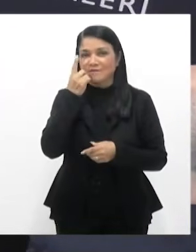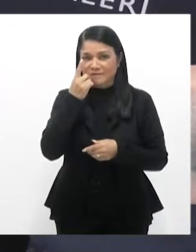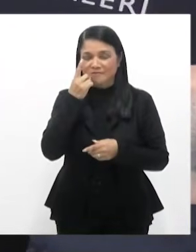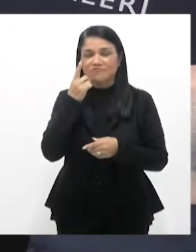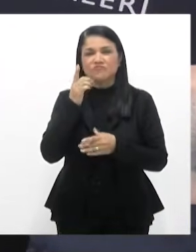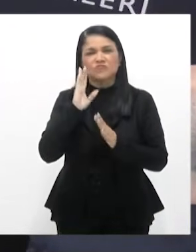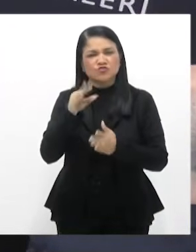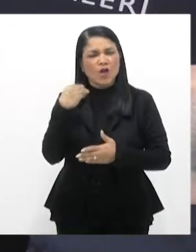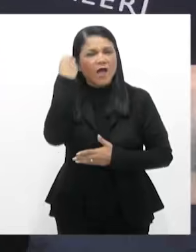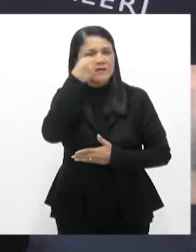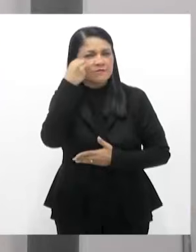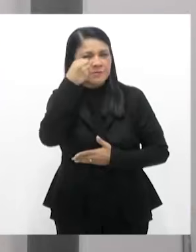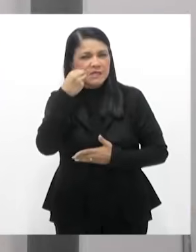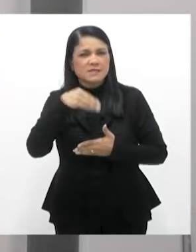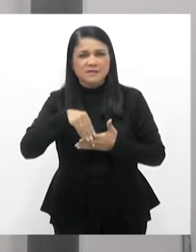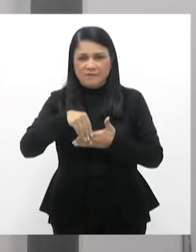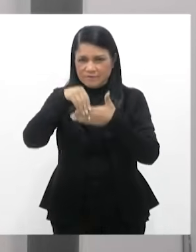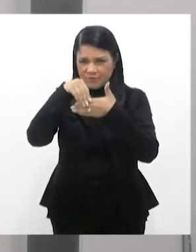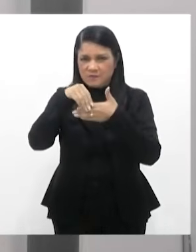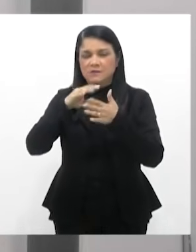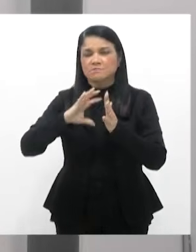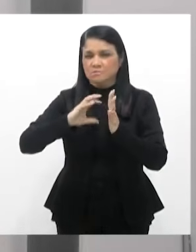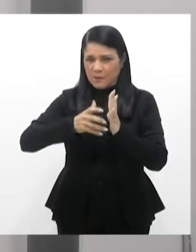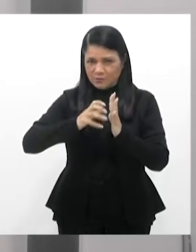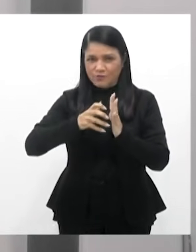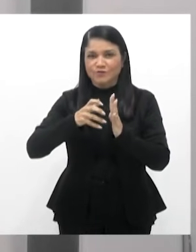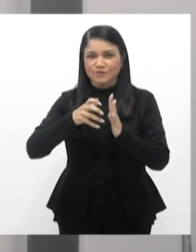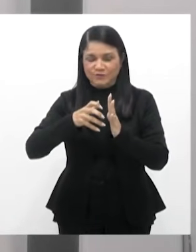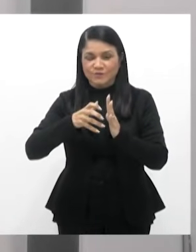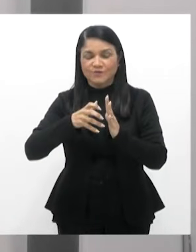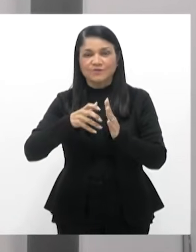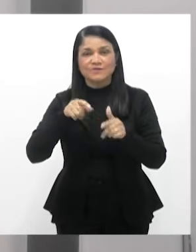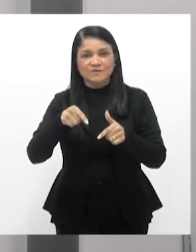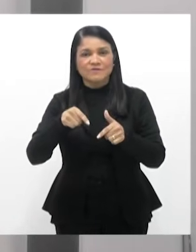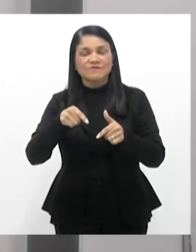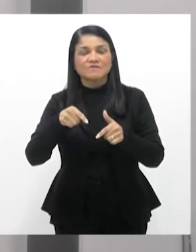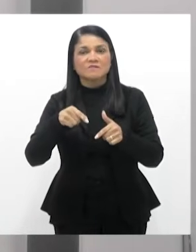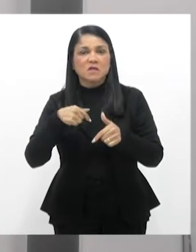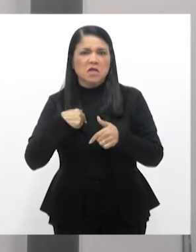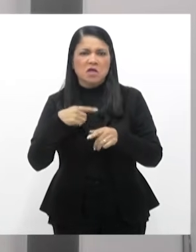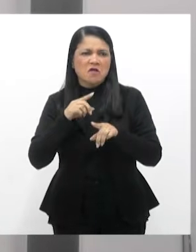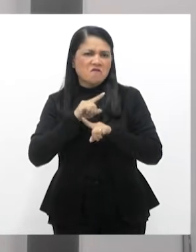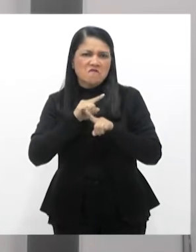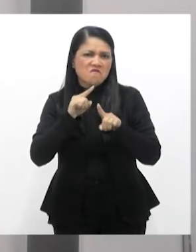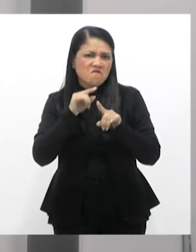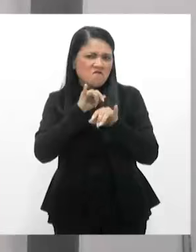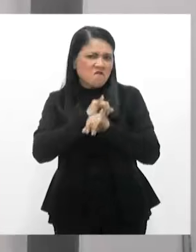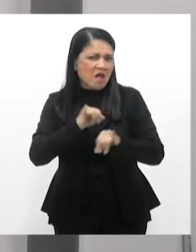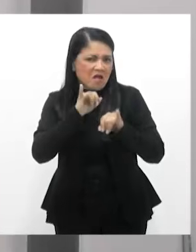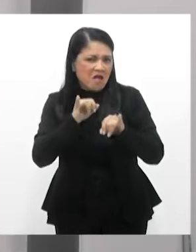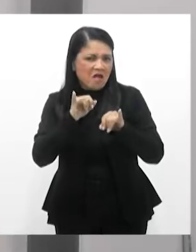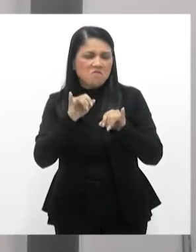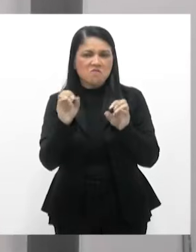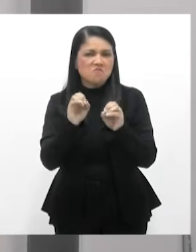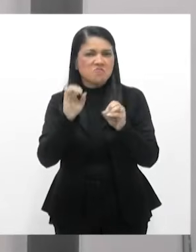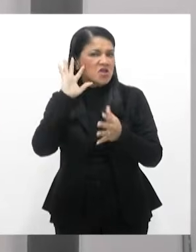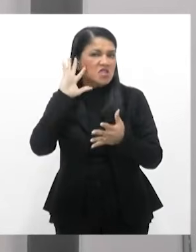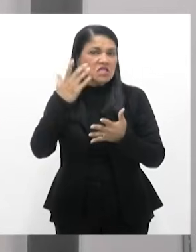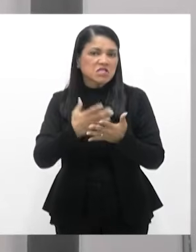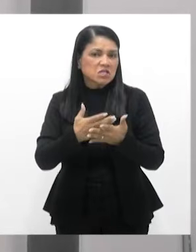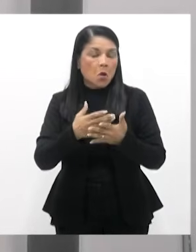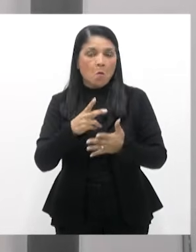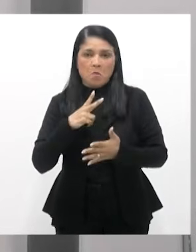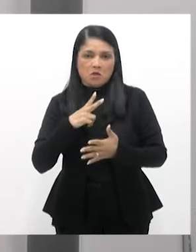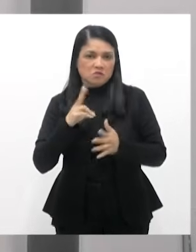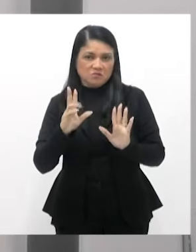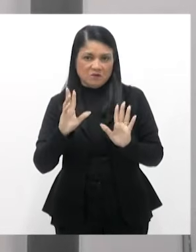aqui já viveram questões partidárias e não me cabe fazer comentário, avaliação, não são decisões pessoais.